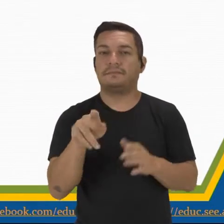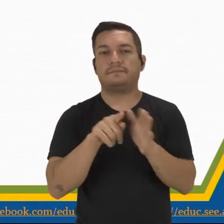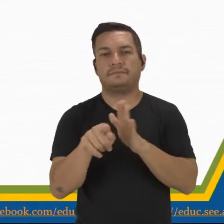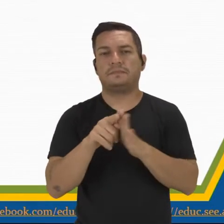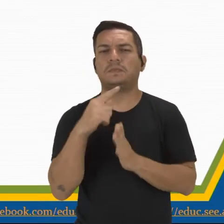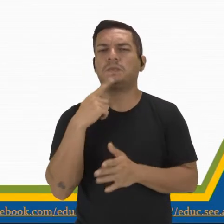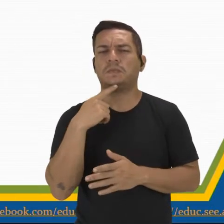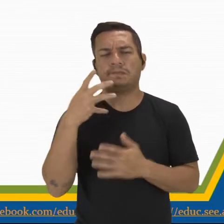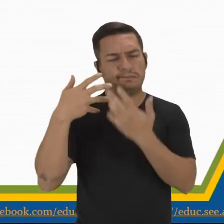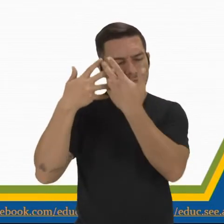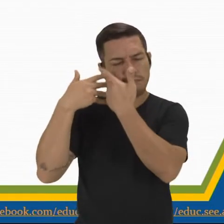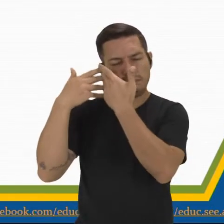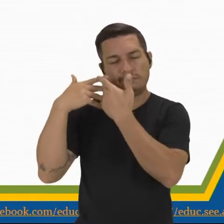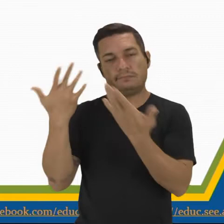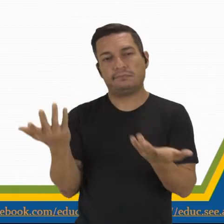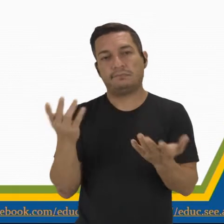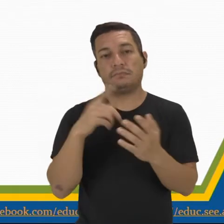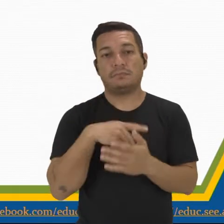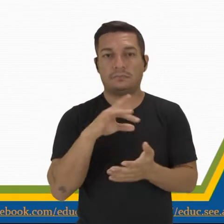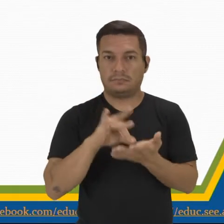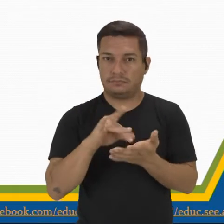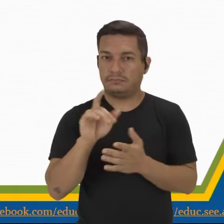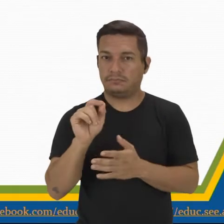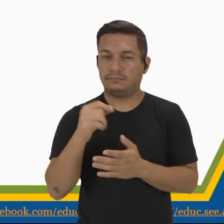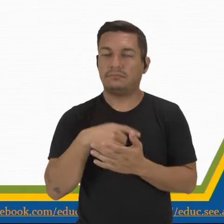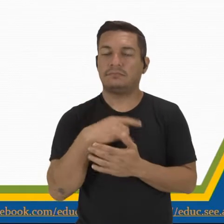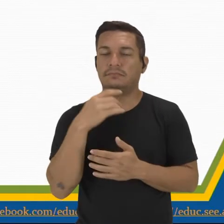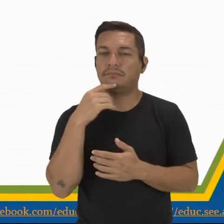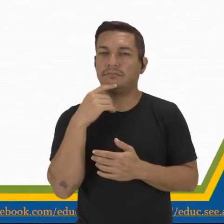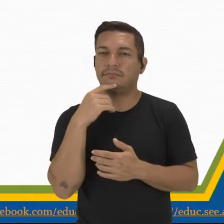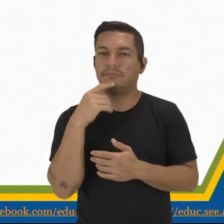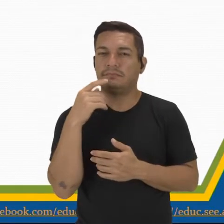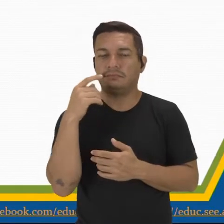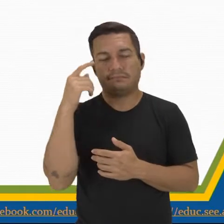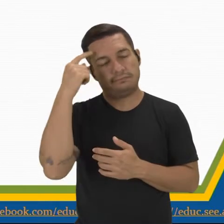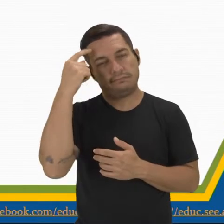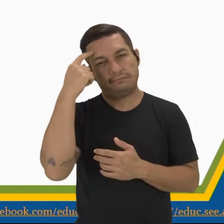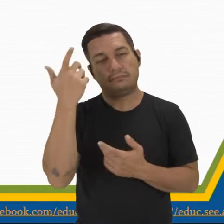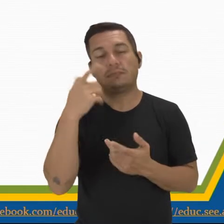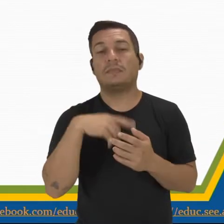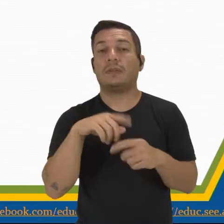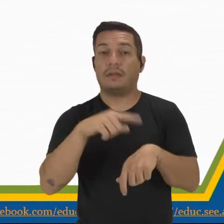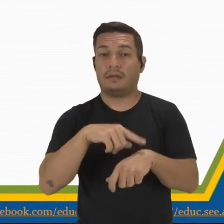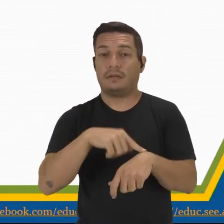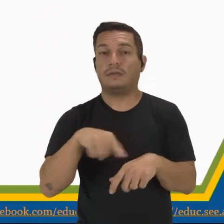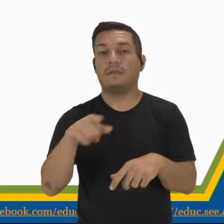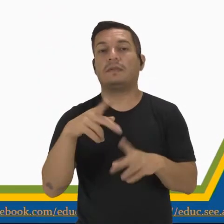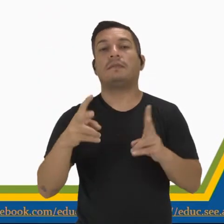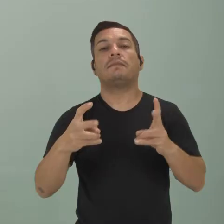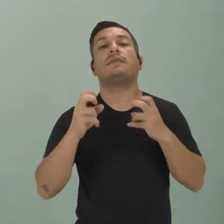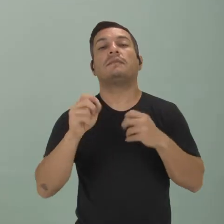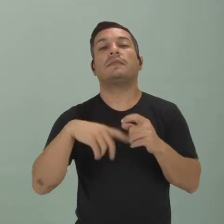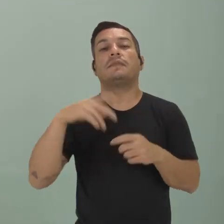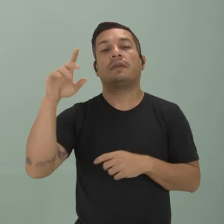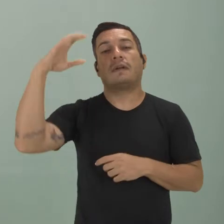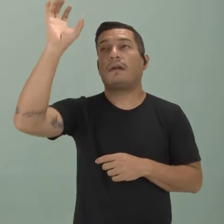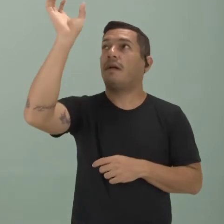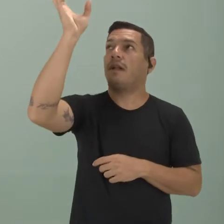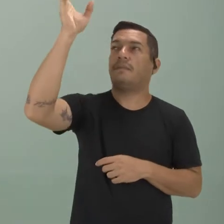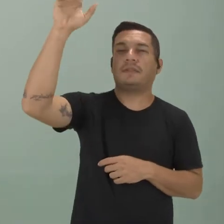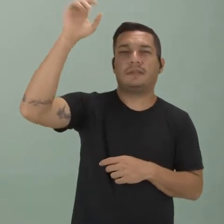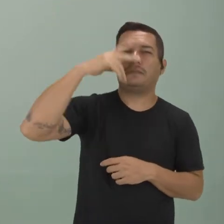responder aquelas perguntas, confirmando assim as suas hipóteses. Então veja bem, na hora que você percebeu lá que a